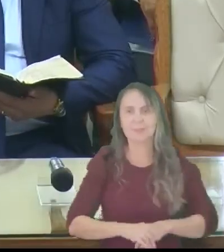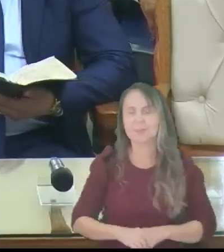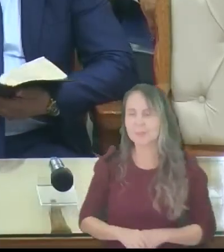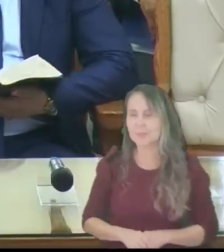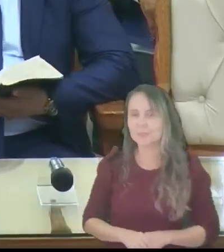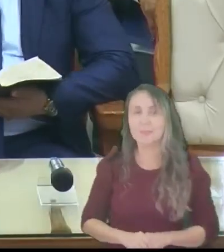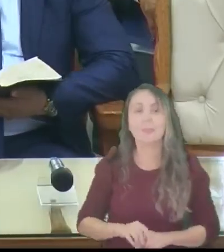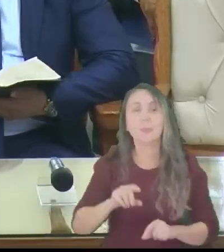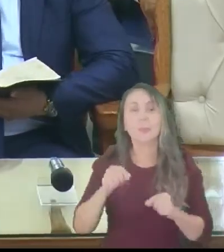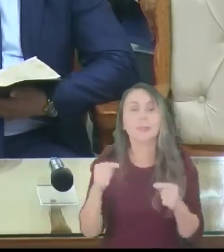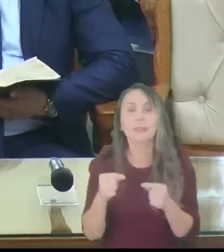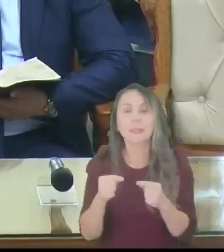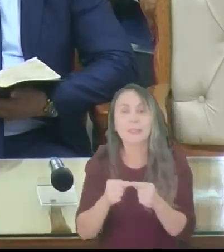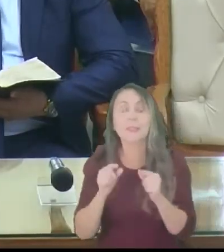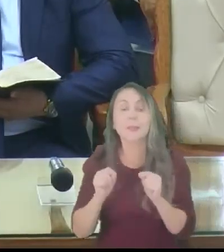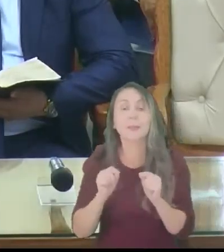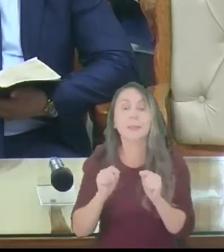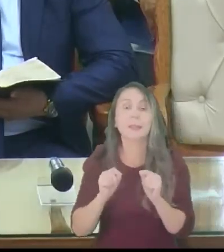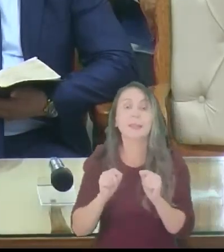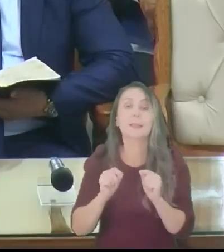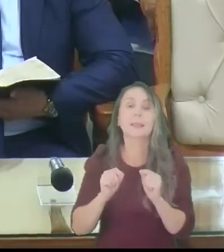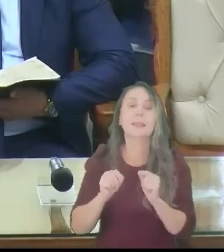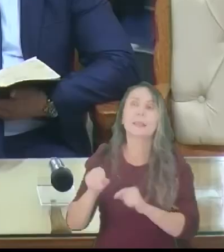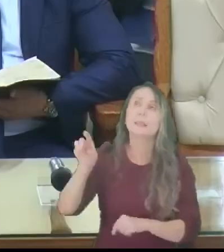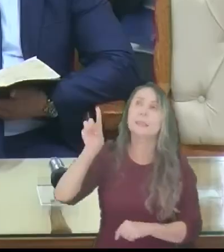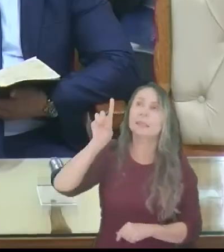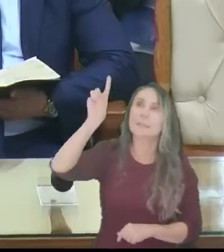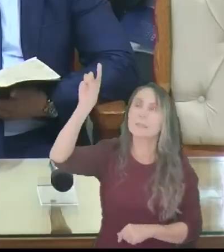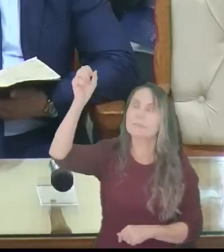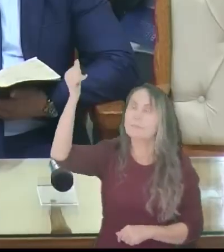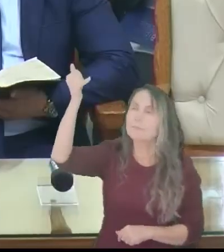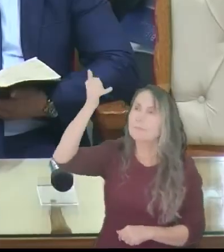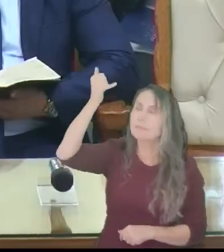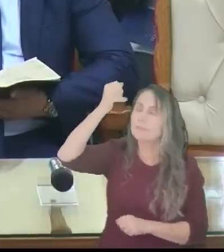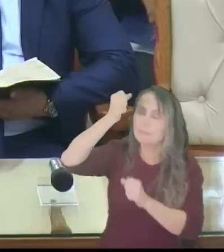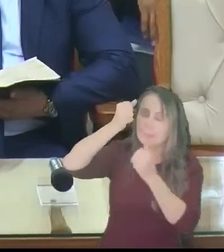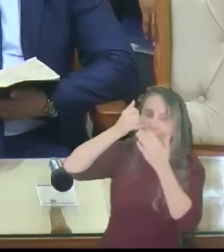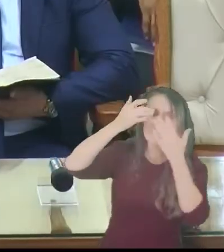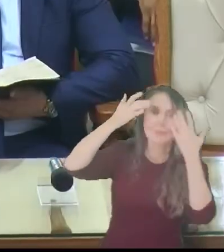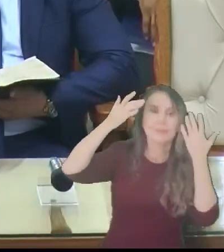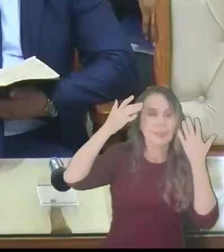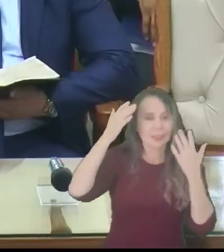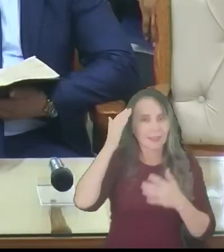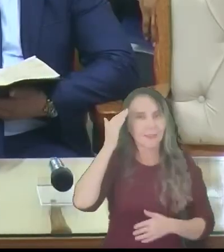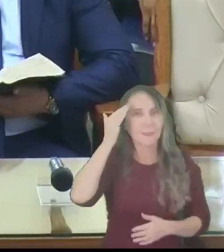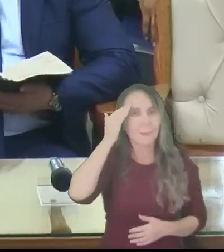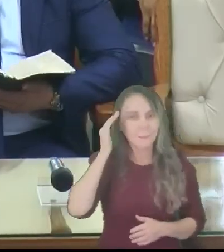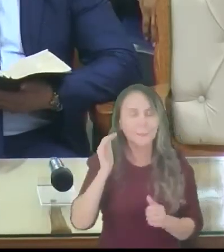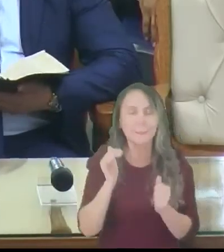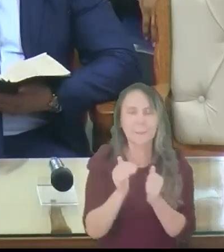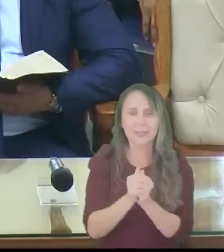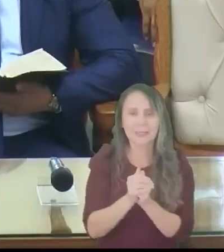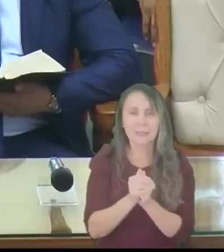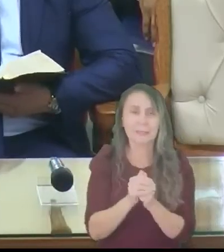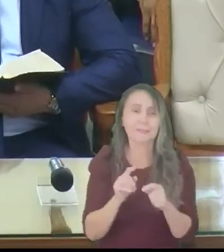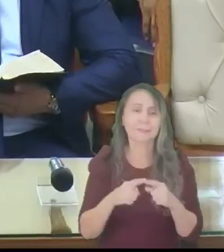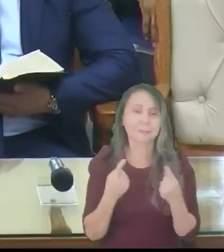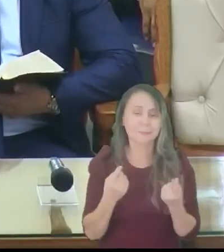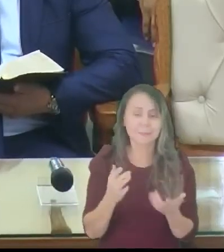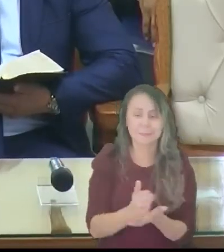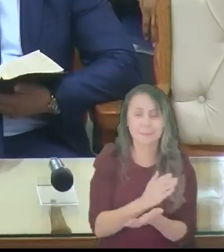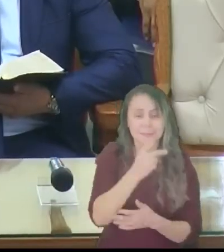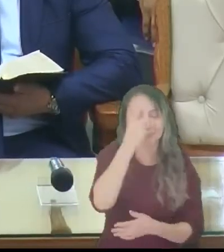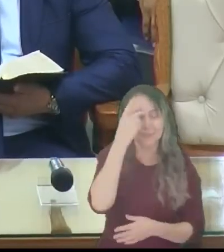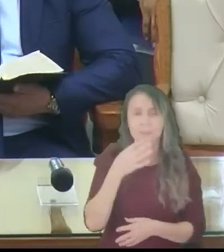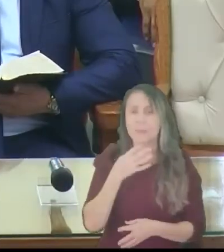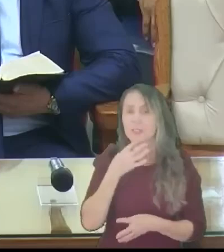que funciona é o esclarecimento da palavra de Deus. Amém? E muita gente não está mais conhecendo a